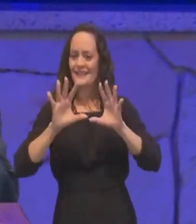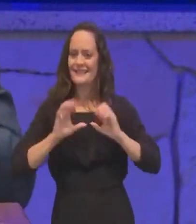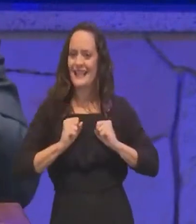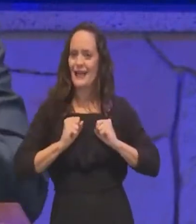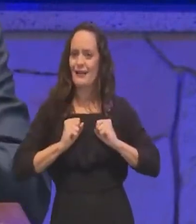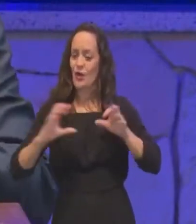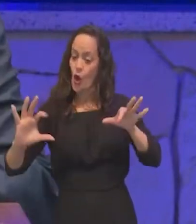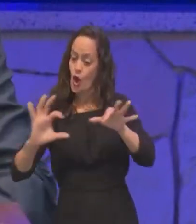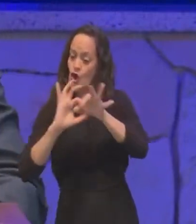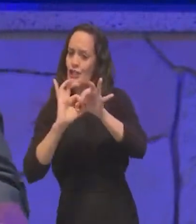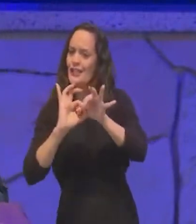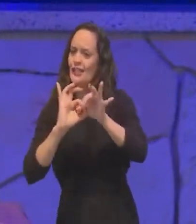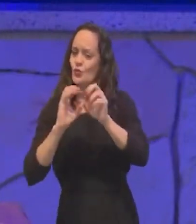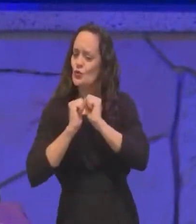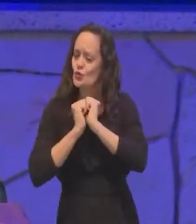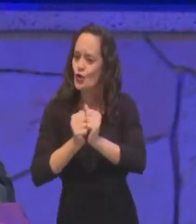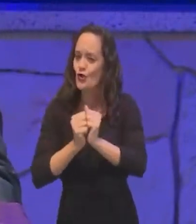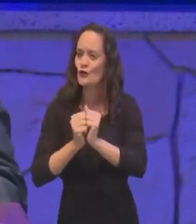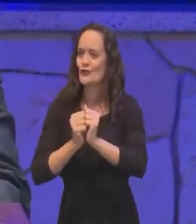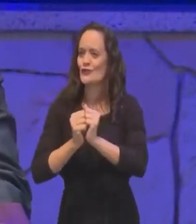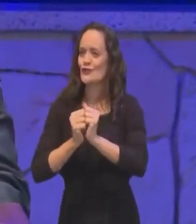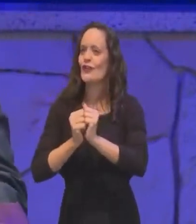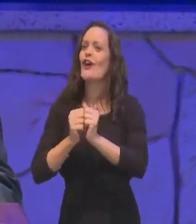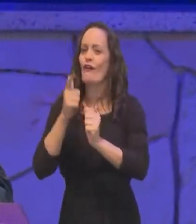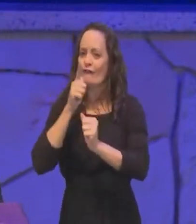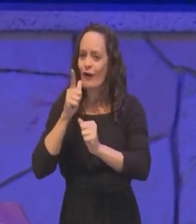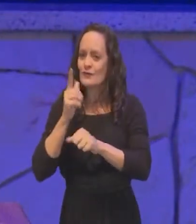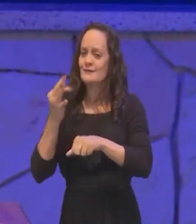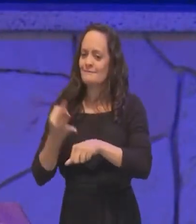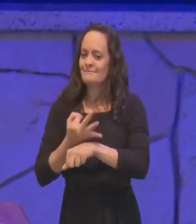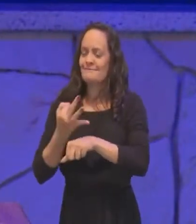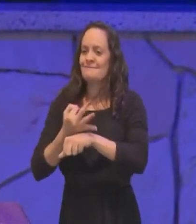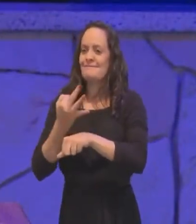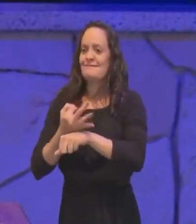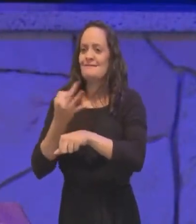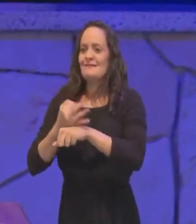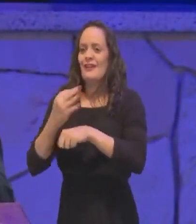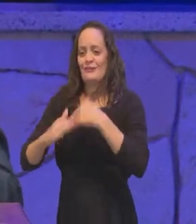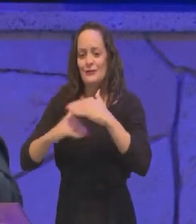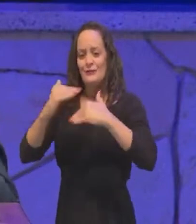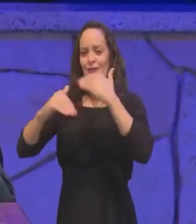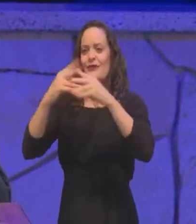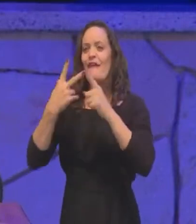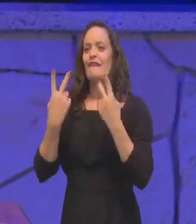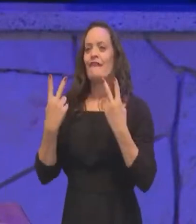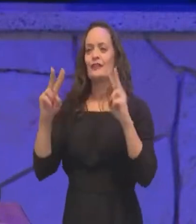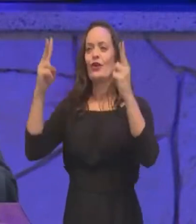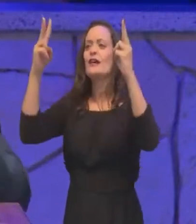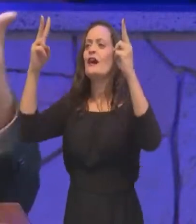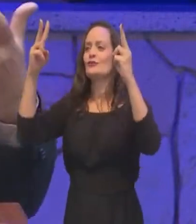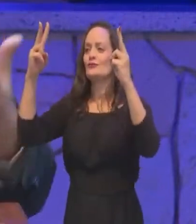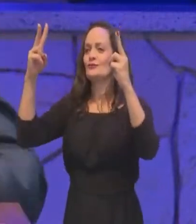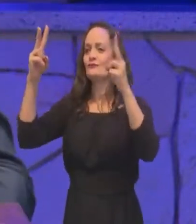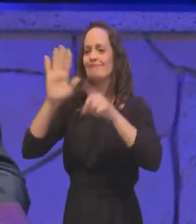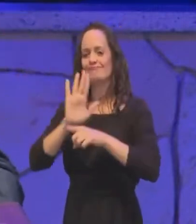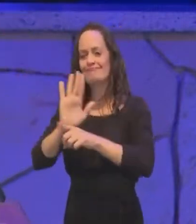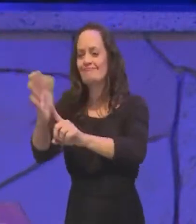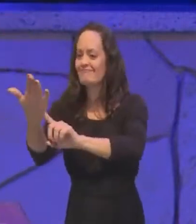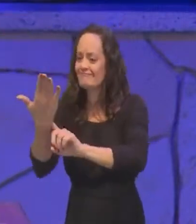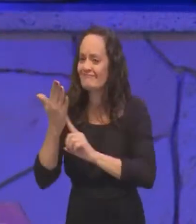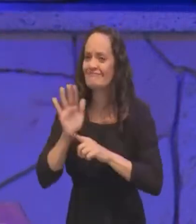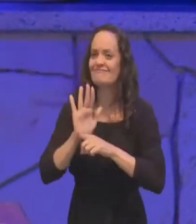unidos, juntos, nós vamos superando as nossas dificuldades e nós vamos nos pastoreando